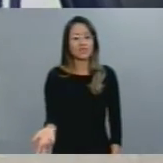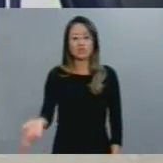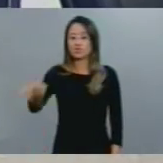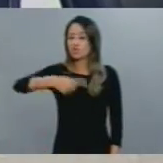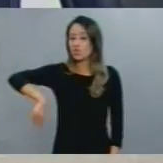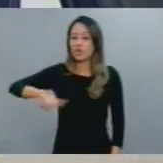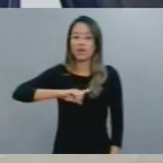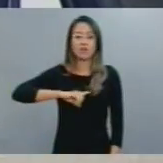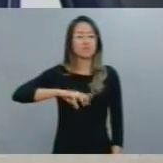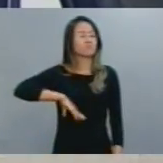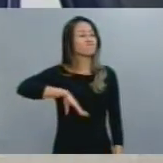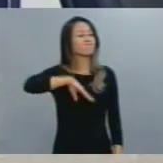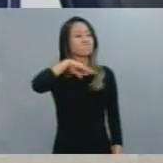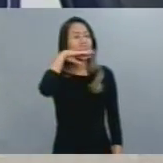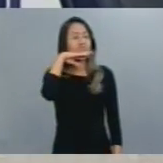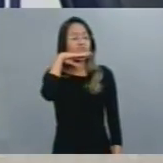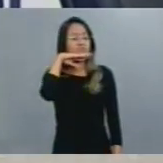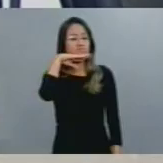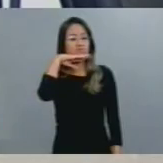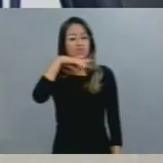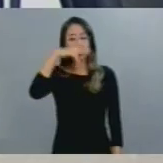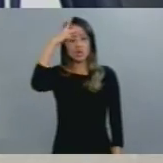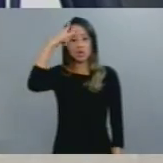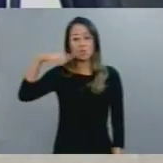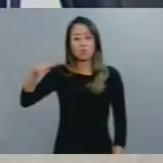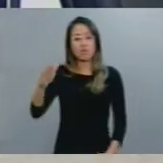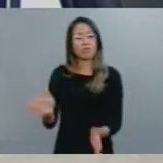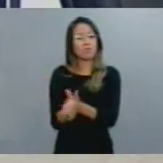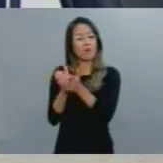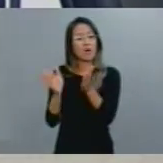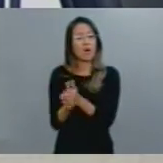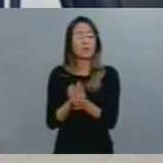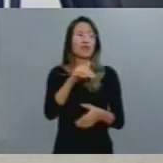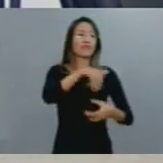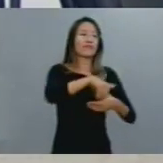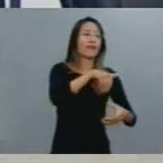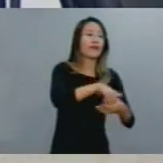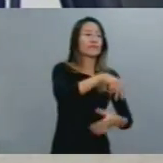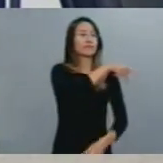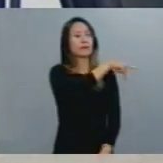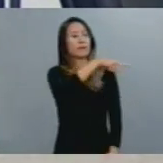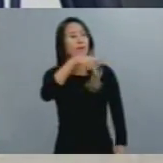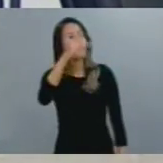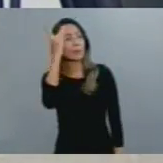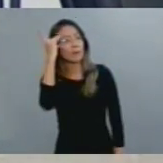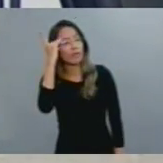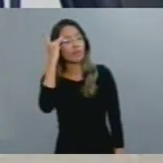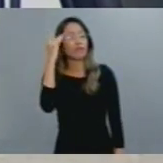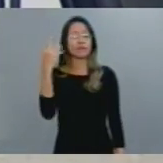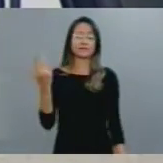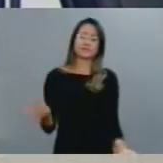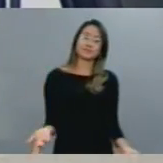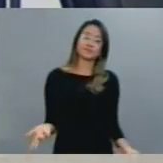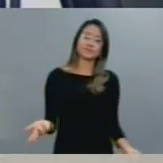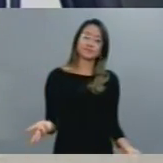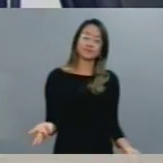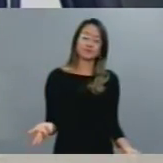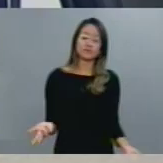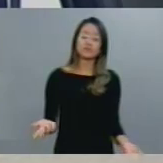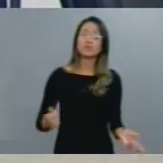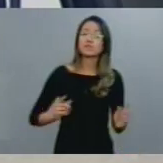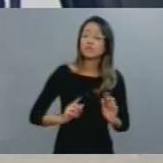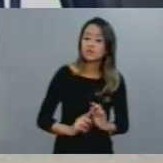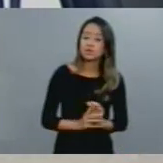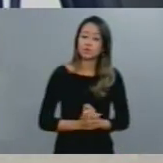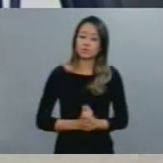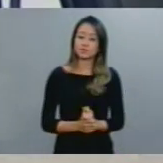Chegou a classe média baixa, que foi esse povo que votou no Partido dos Trabalhadores. Foram os profissionais liberais. A classe média alta eu nem digo tanto,